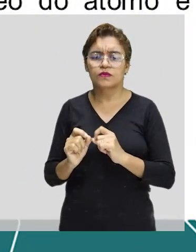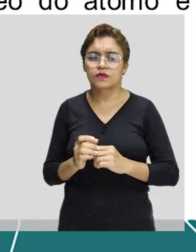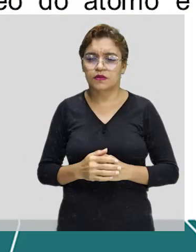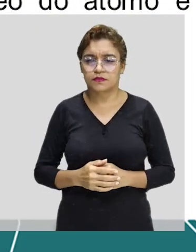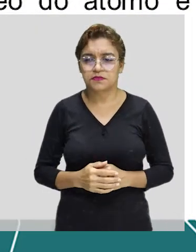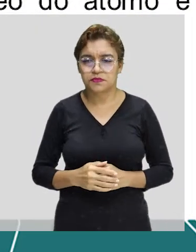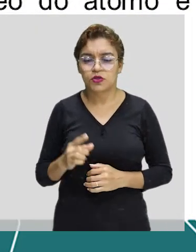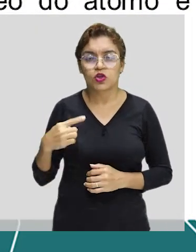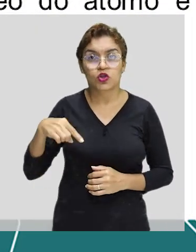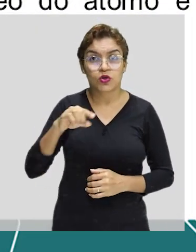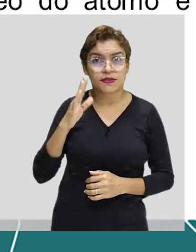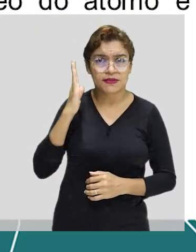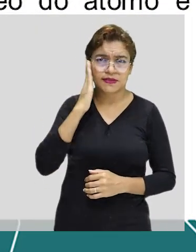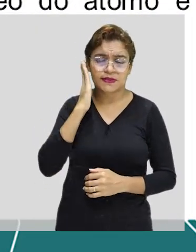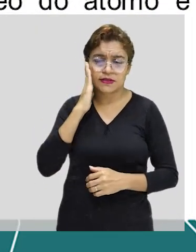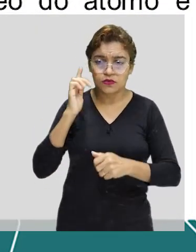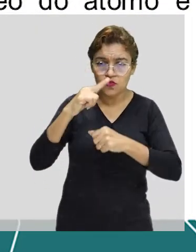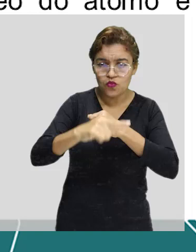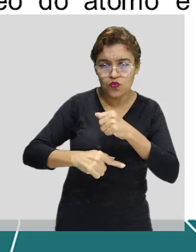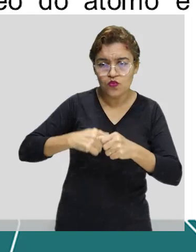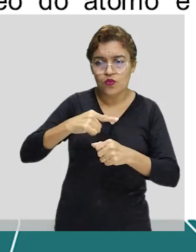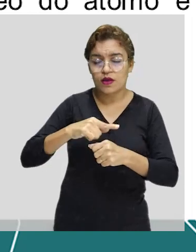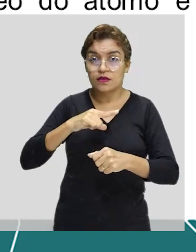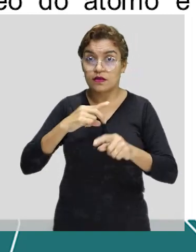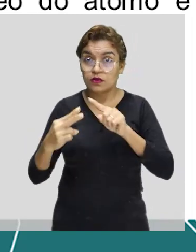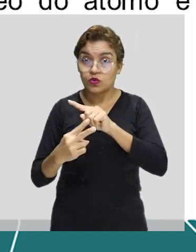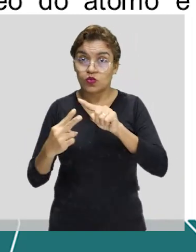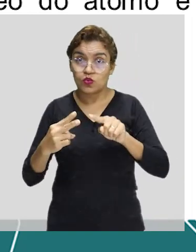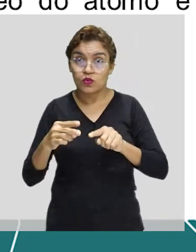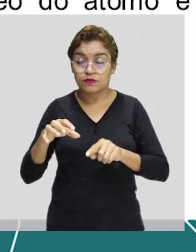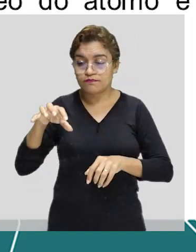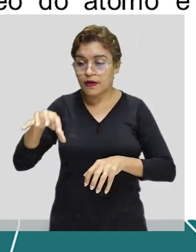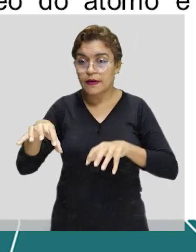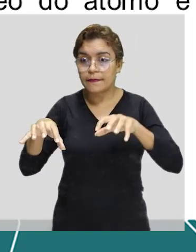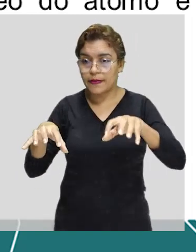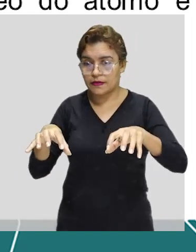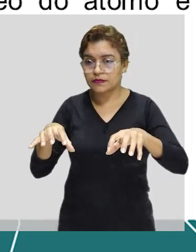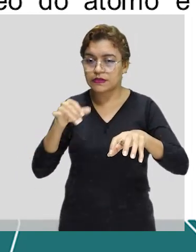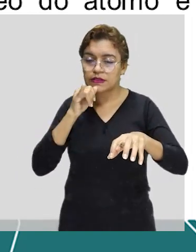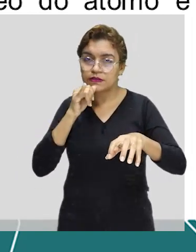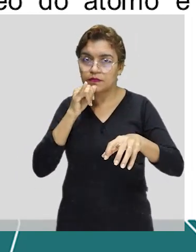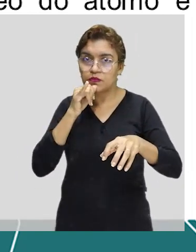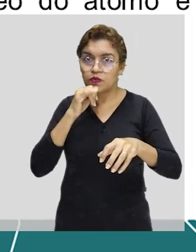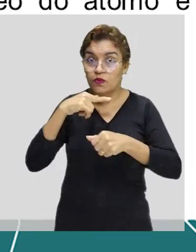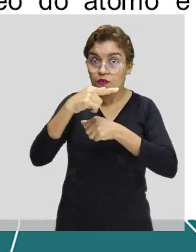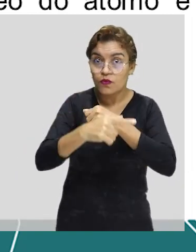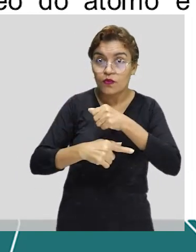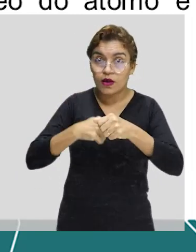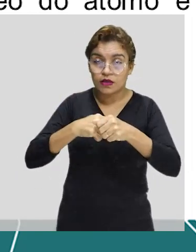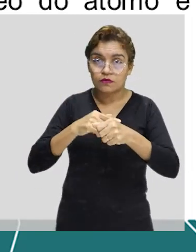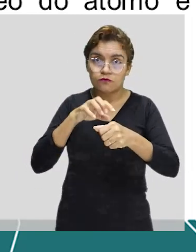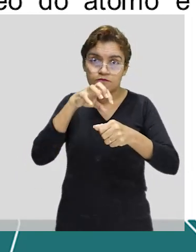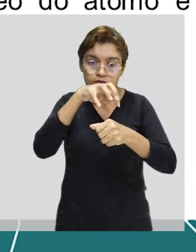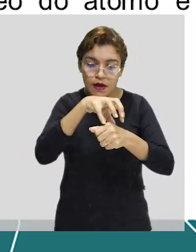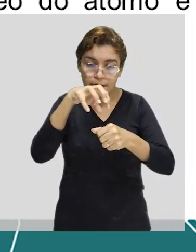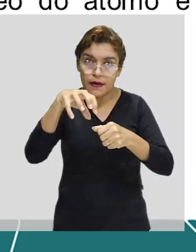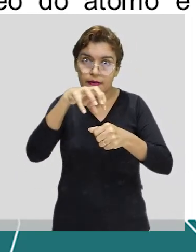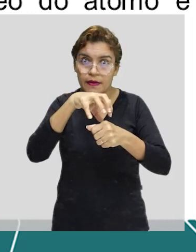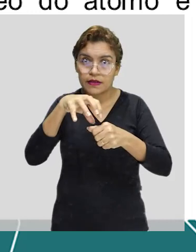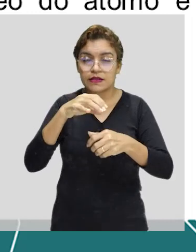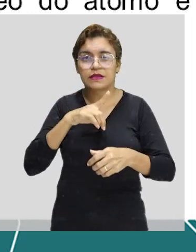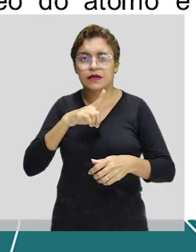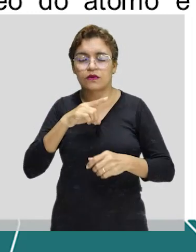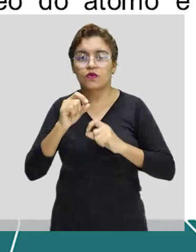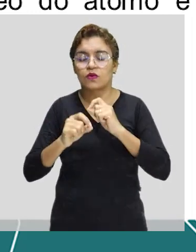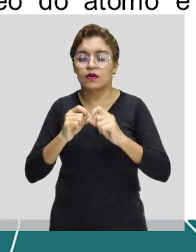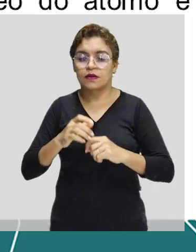à conclusão que o átomo era composto por duas regiões, olha só, questão relacionada aos modelos atômicos.